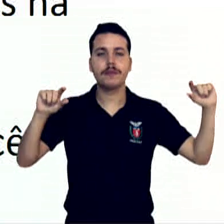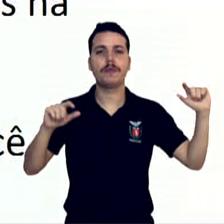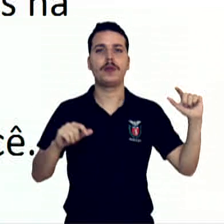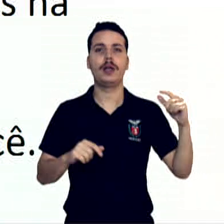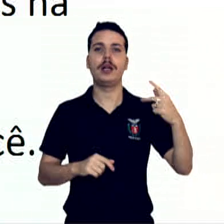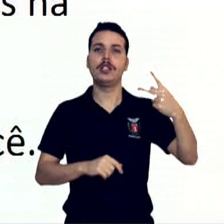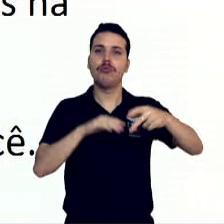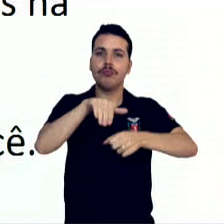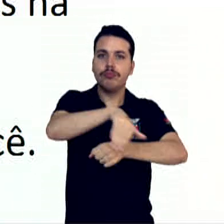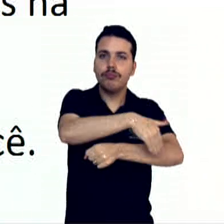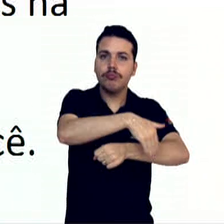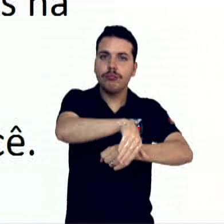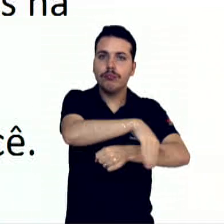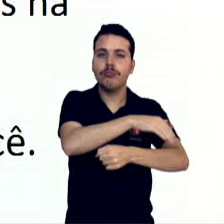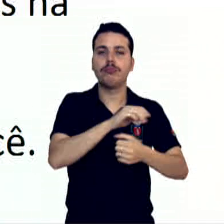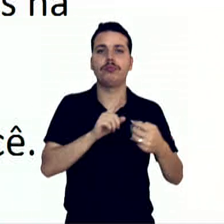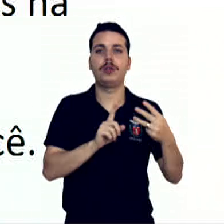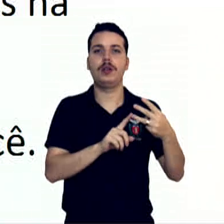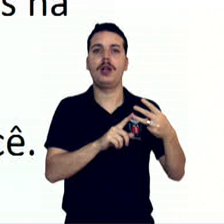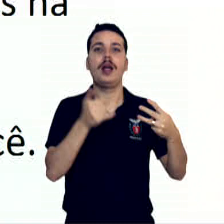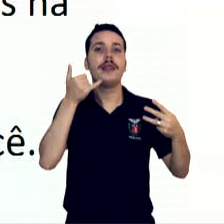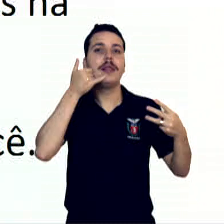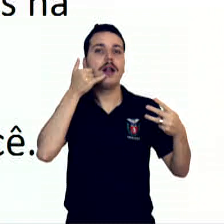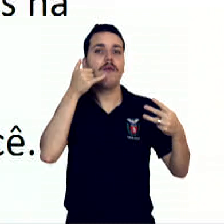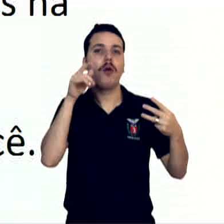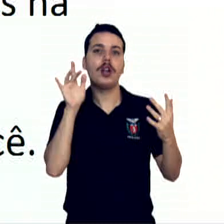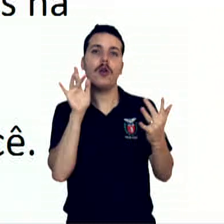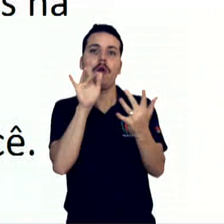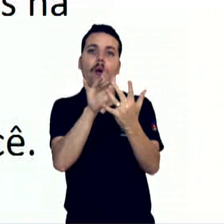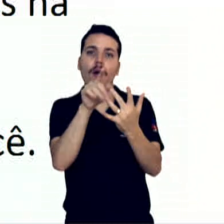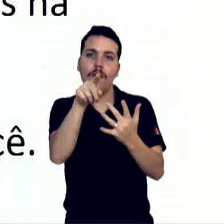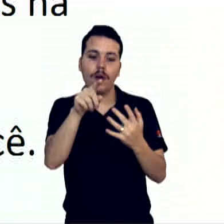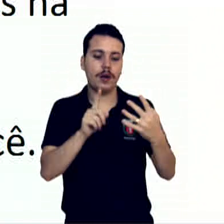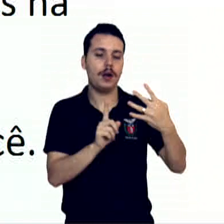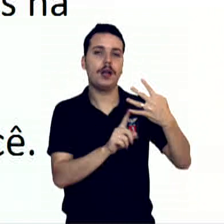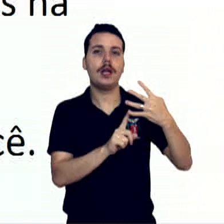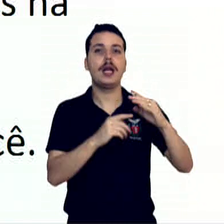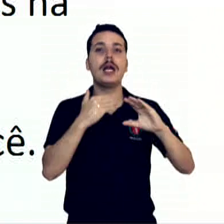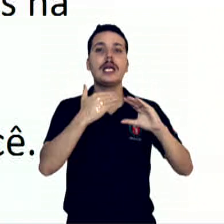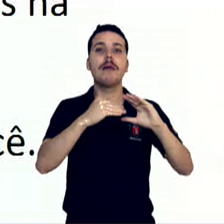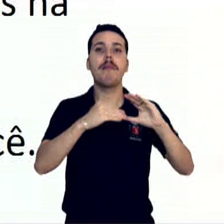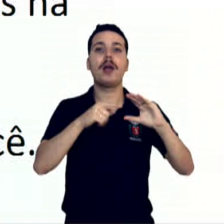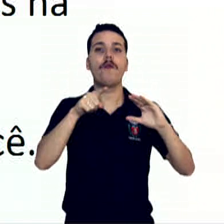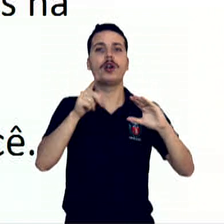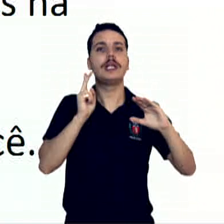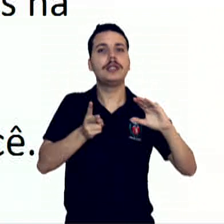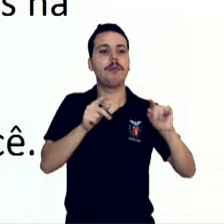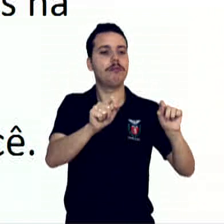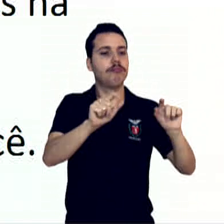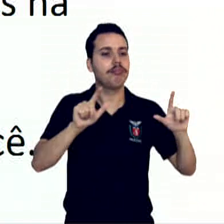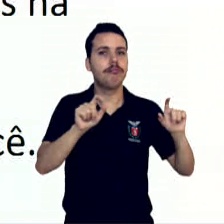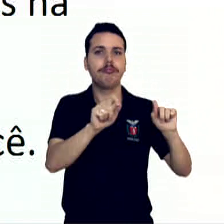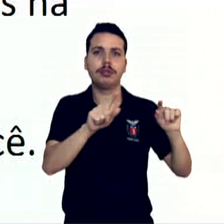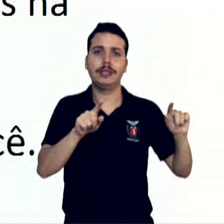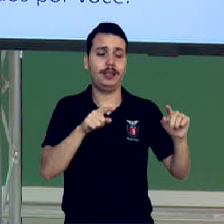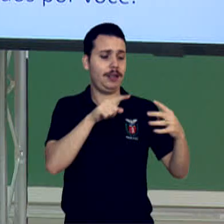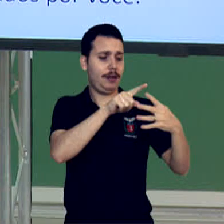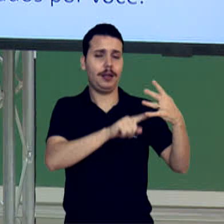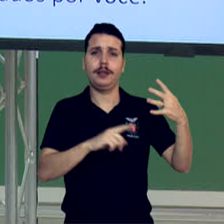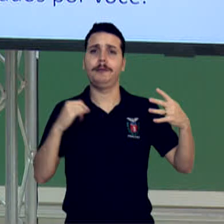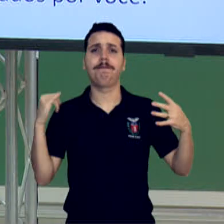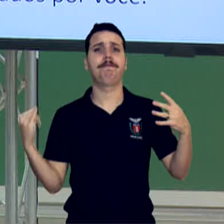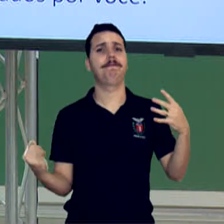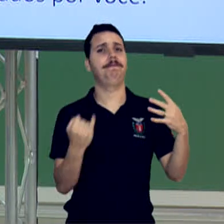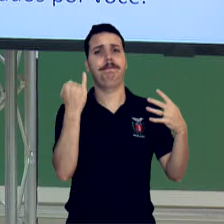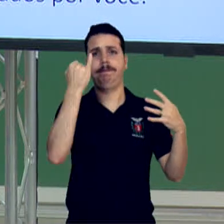os telefones para contato e o seu e-mail atual, o e-mail que você acesse. Isso é imprescindível,